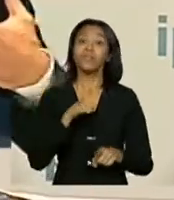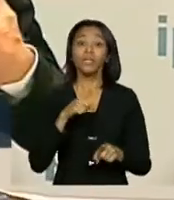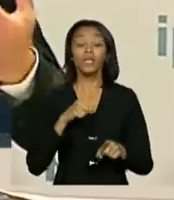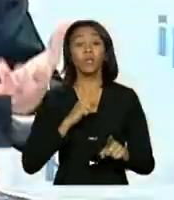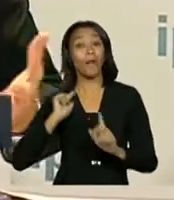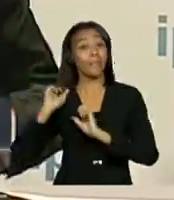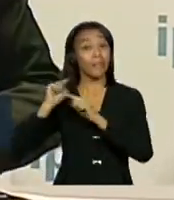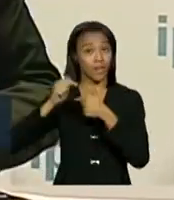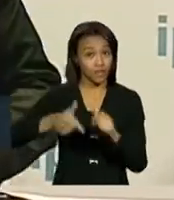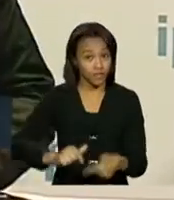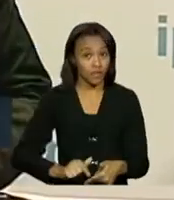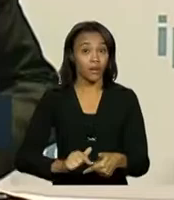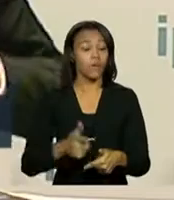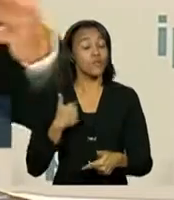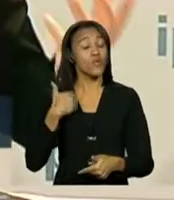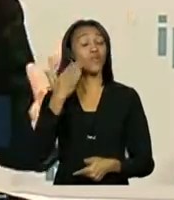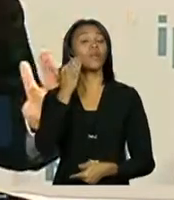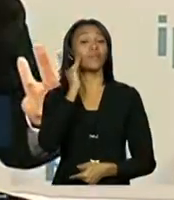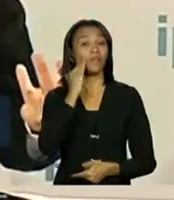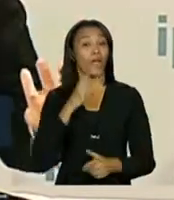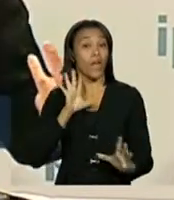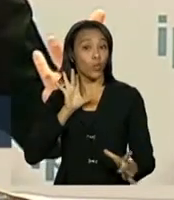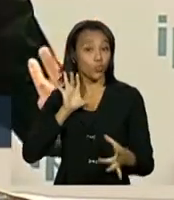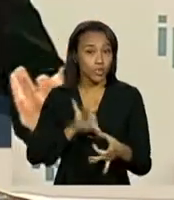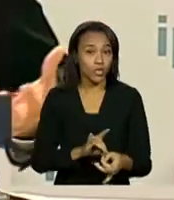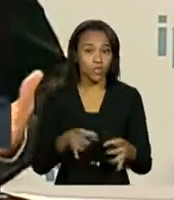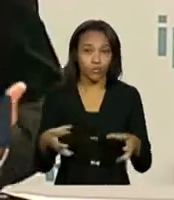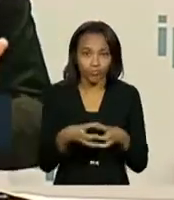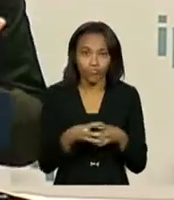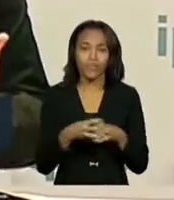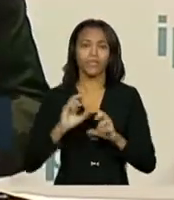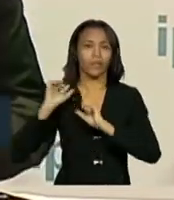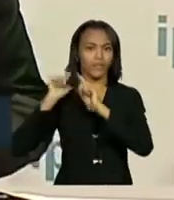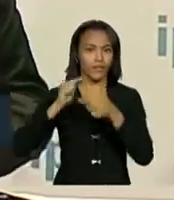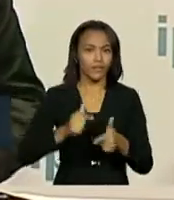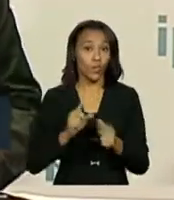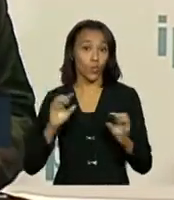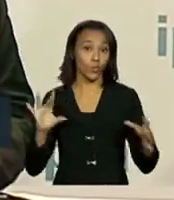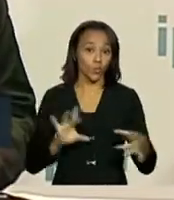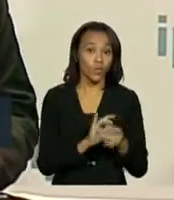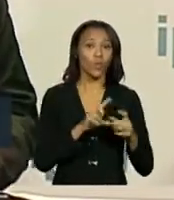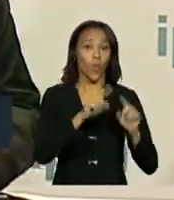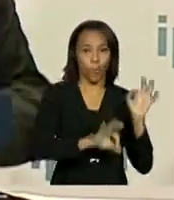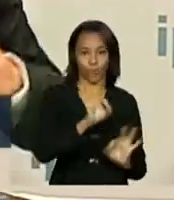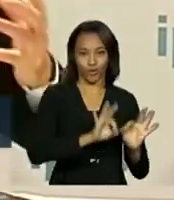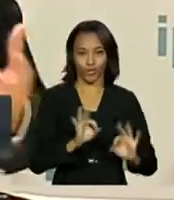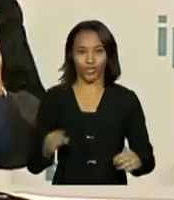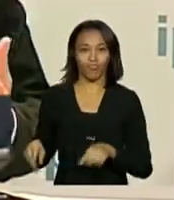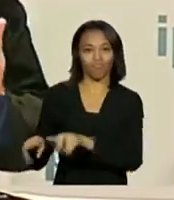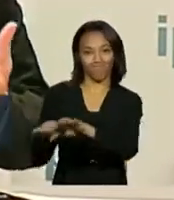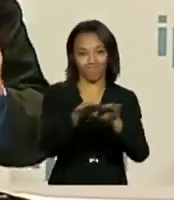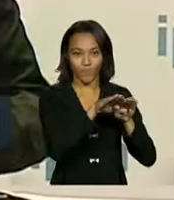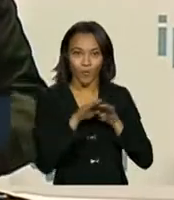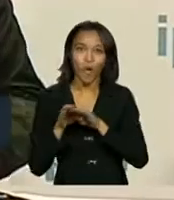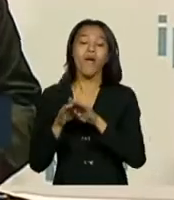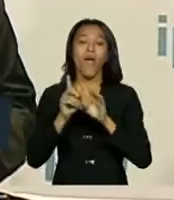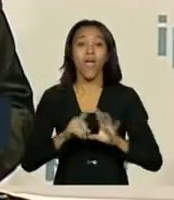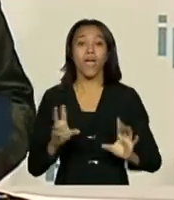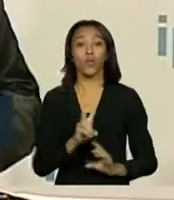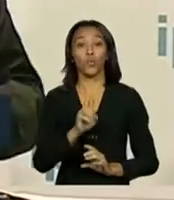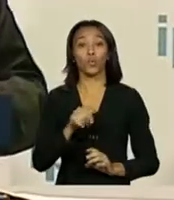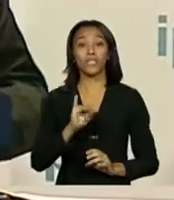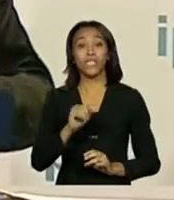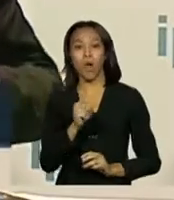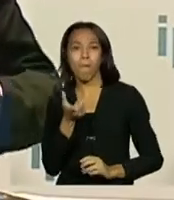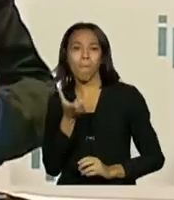grande desafio, no meu entender, é unir essa tradição em torno de um projeto comum. Eu acho que a união é a grande palavra.